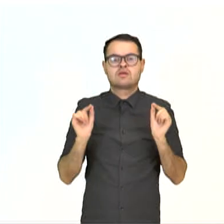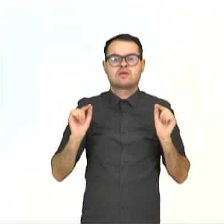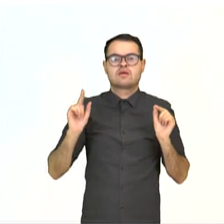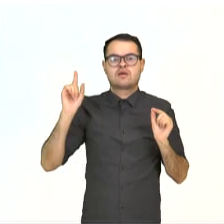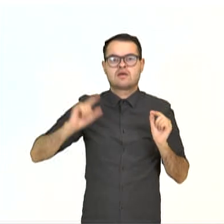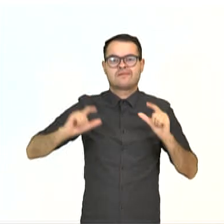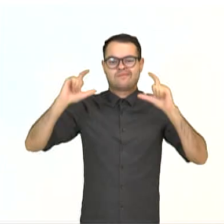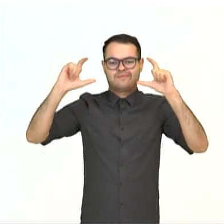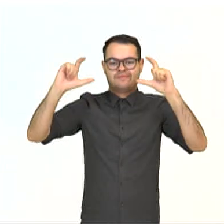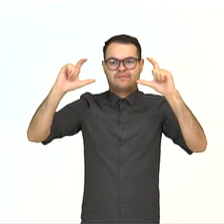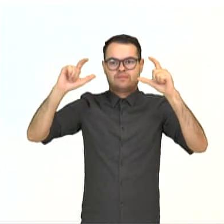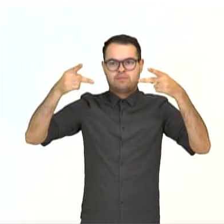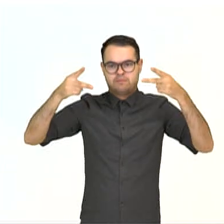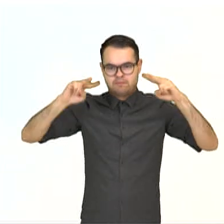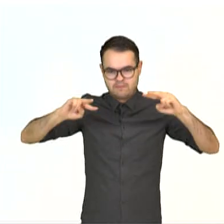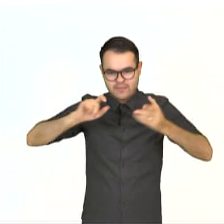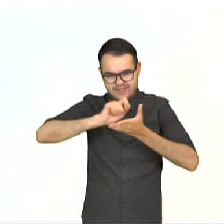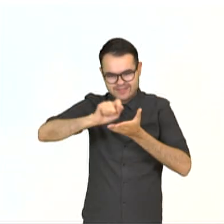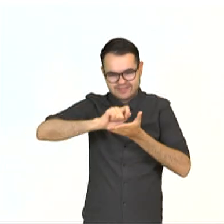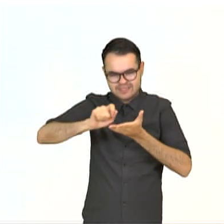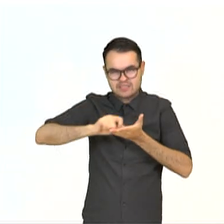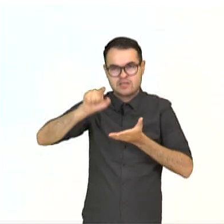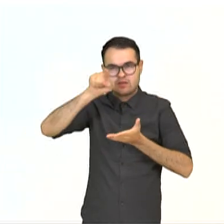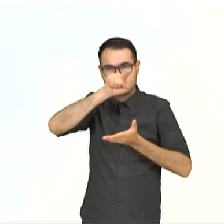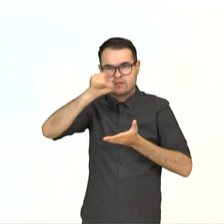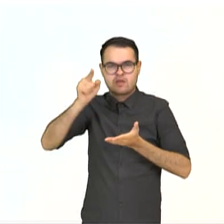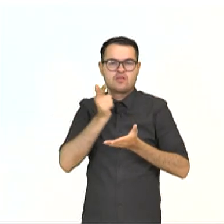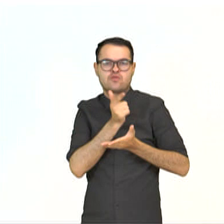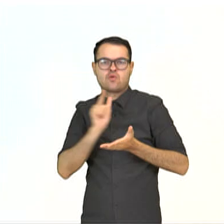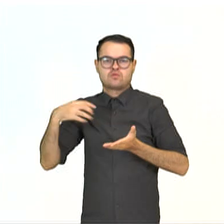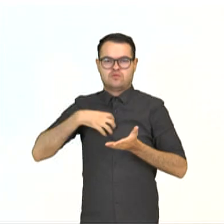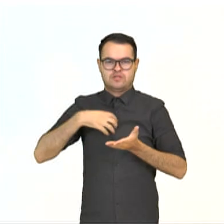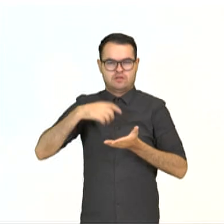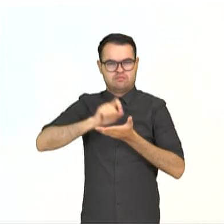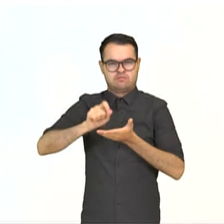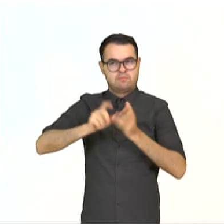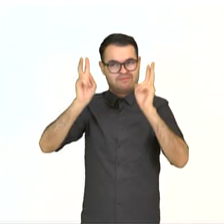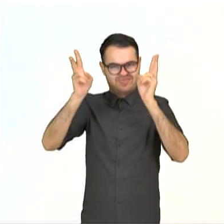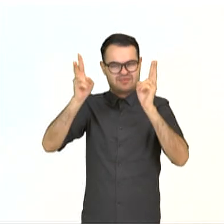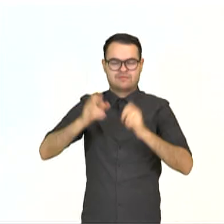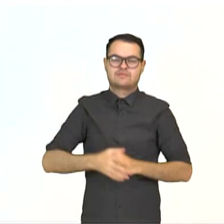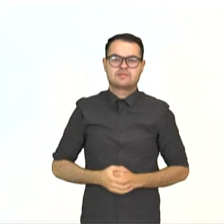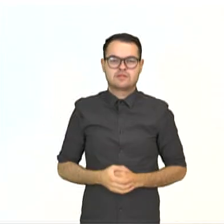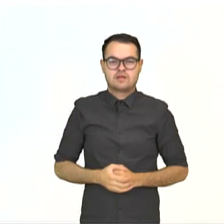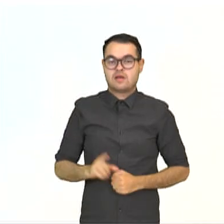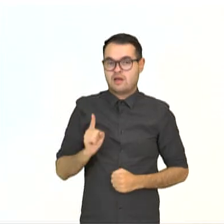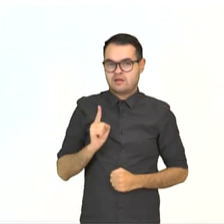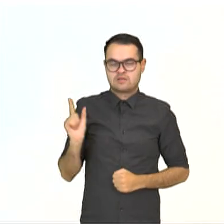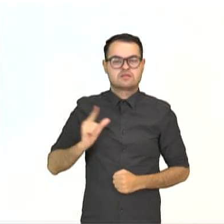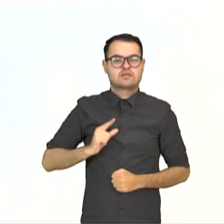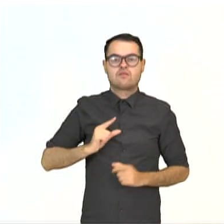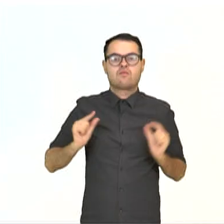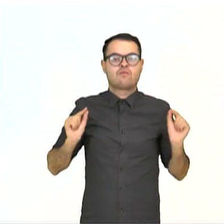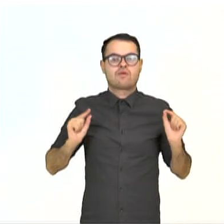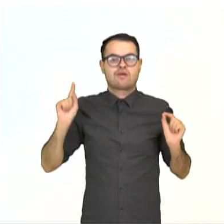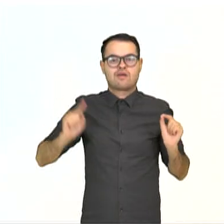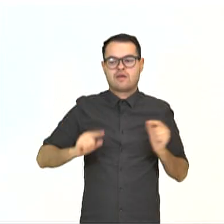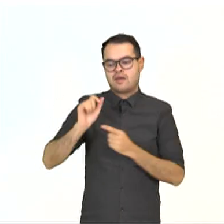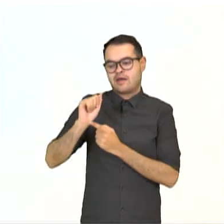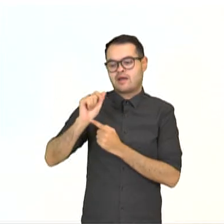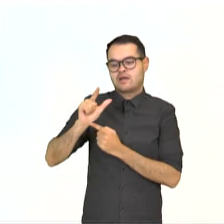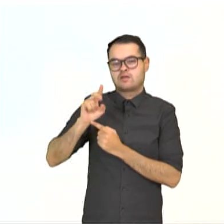paráfrase é uma reescrita de um texto ou passagem usando outras palavras. Aqui nós tivemos uma espécie de